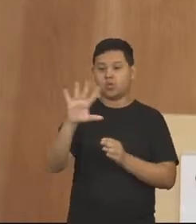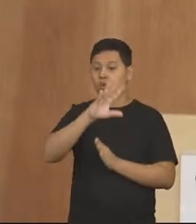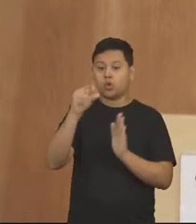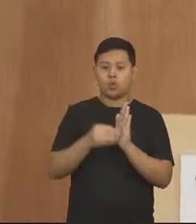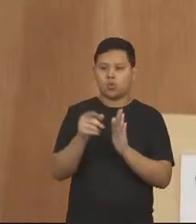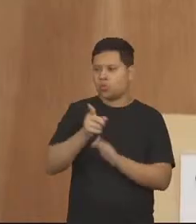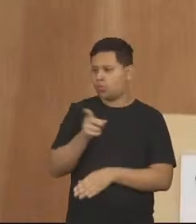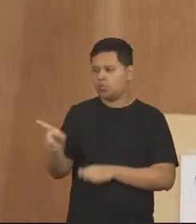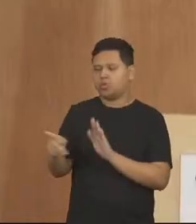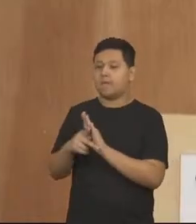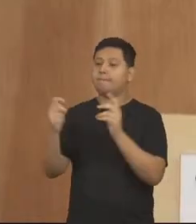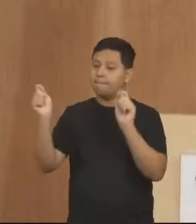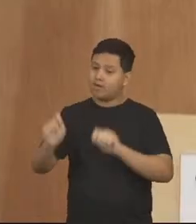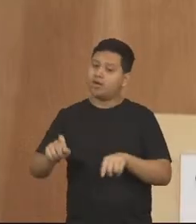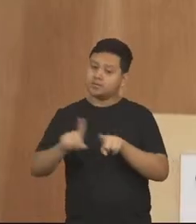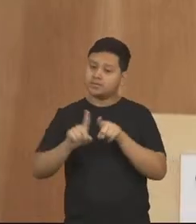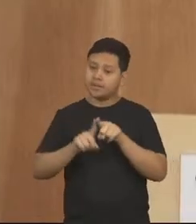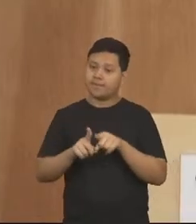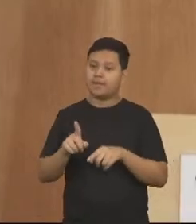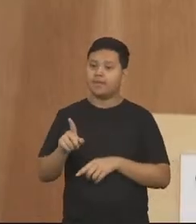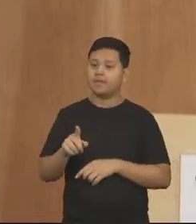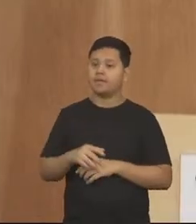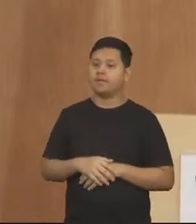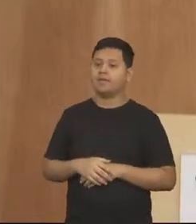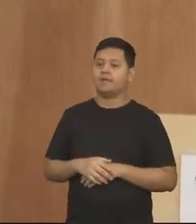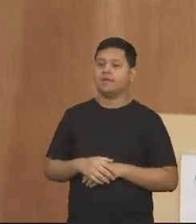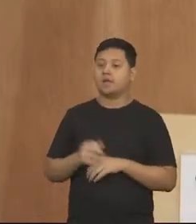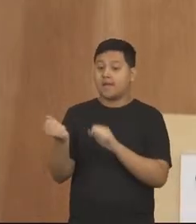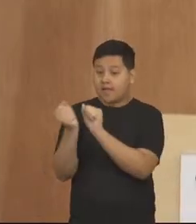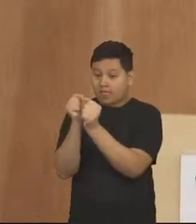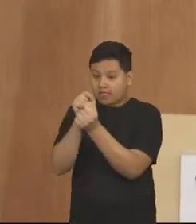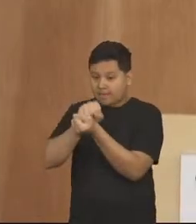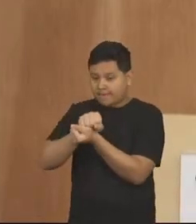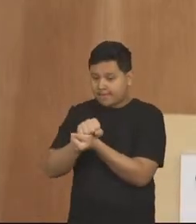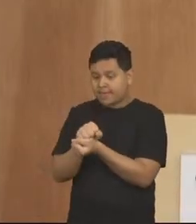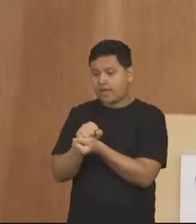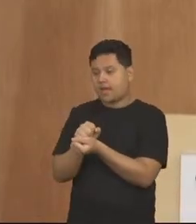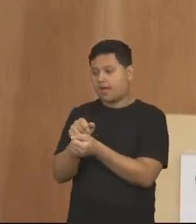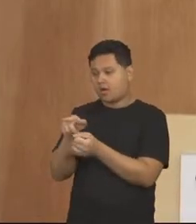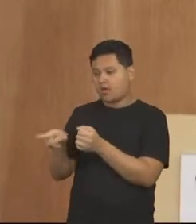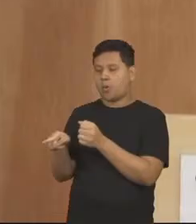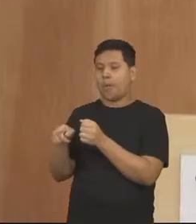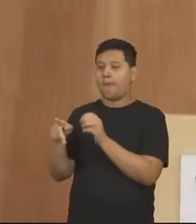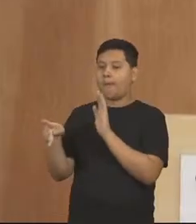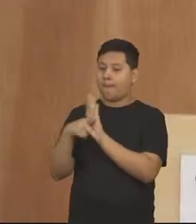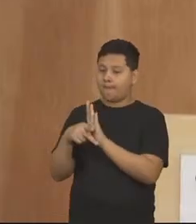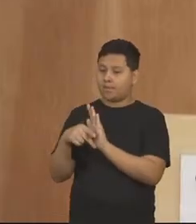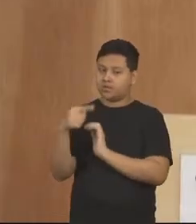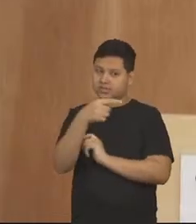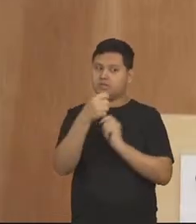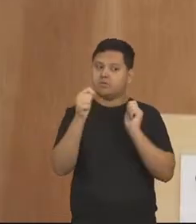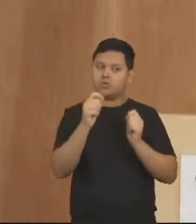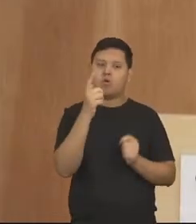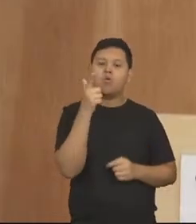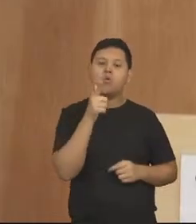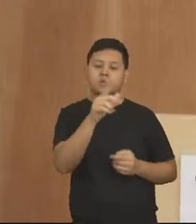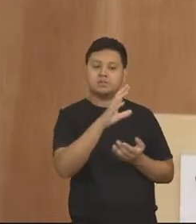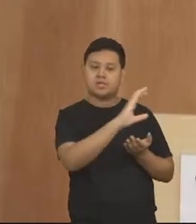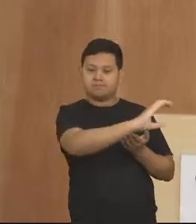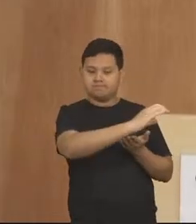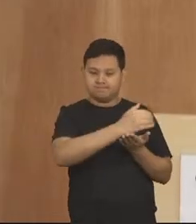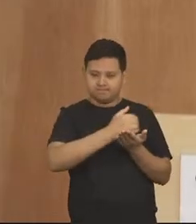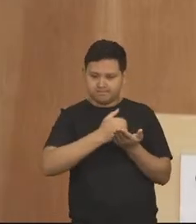tem, ela pode fazer a opção de readequar o seu projeto para que ela possa receber, ou ela